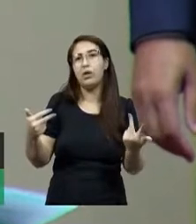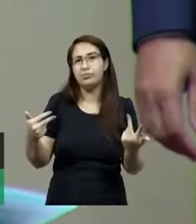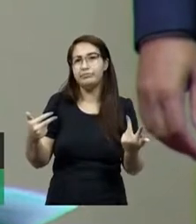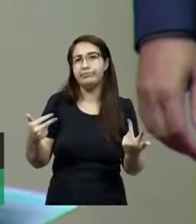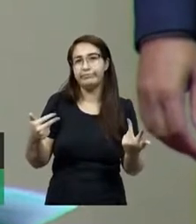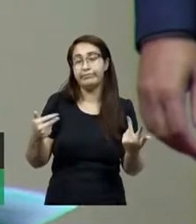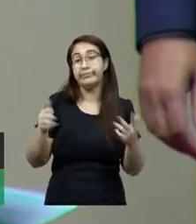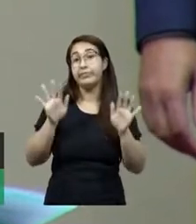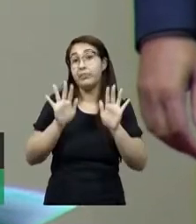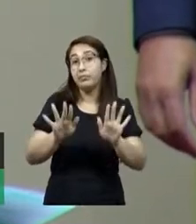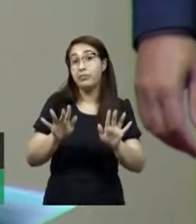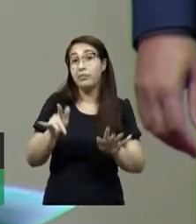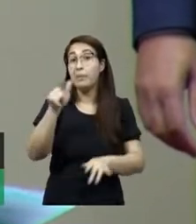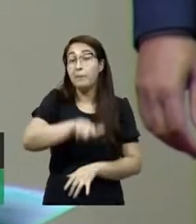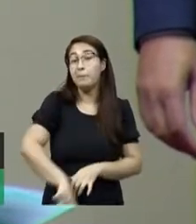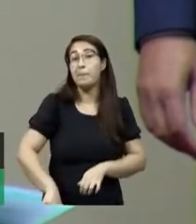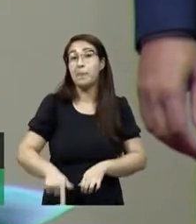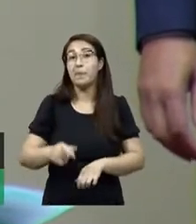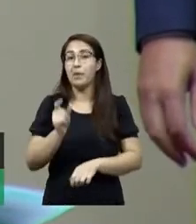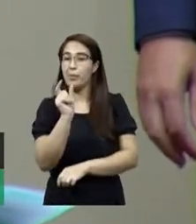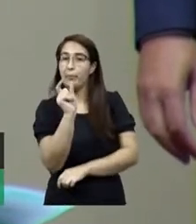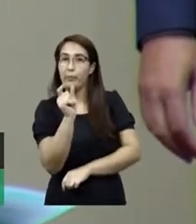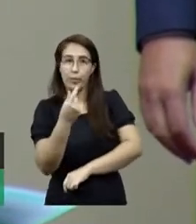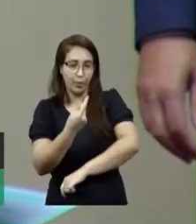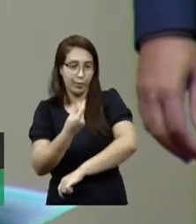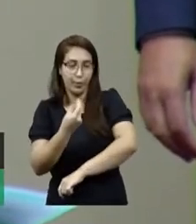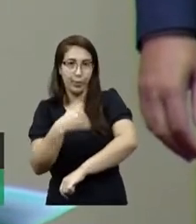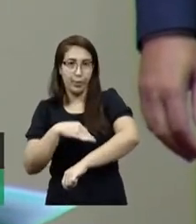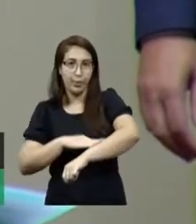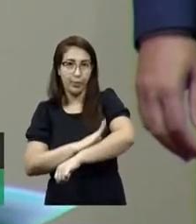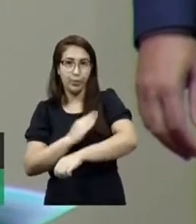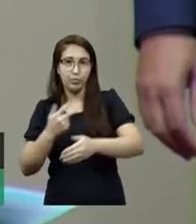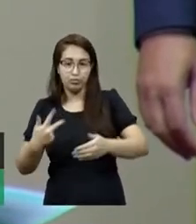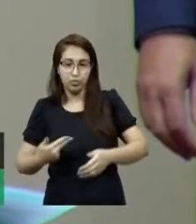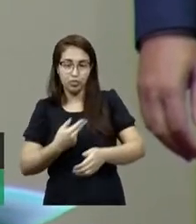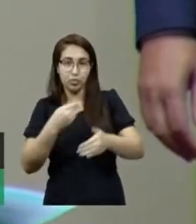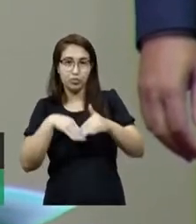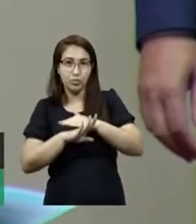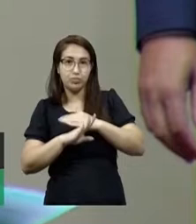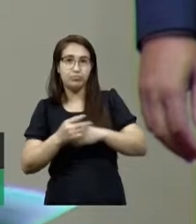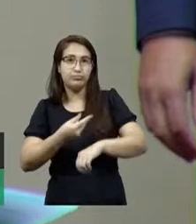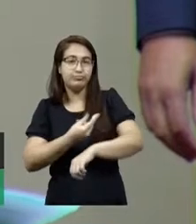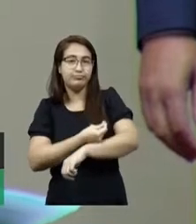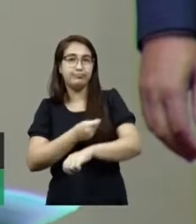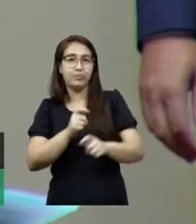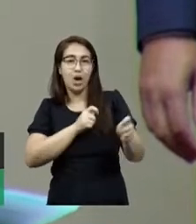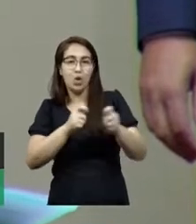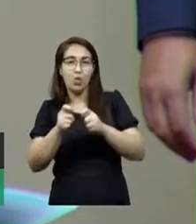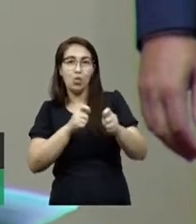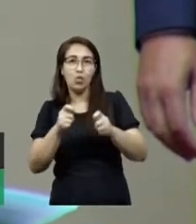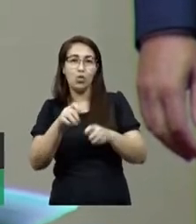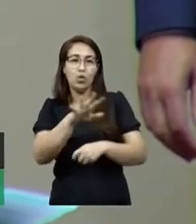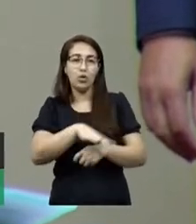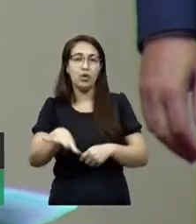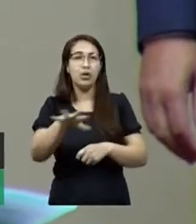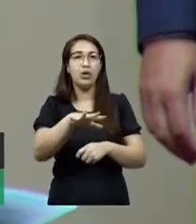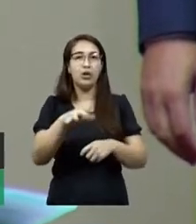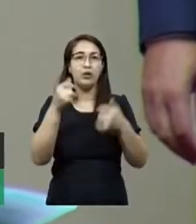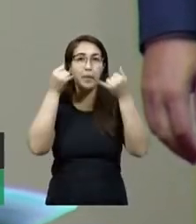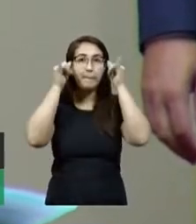também tem chip que pode fazer o controle do rebanho catarinense.